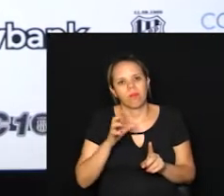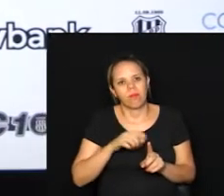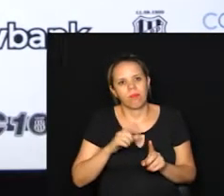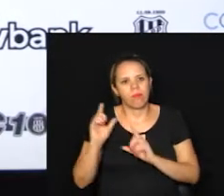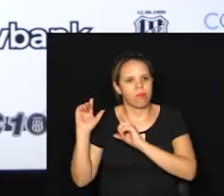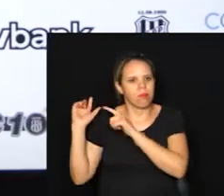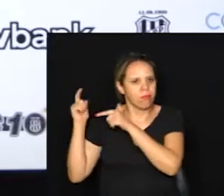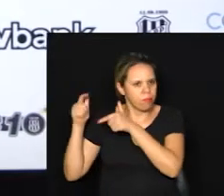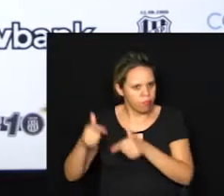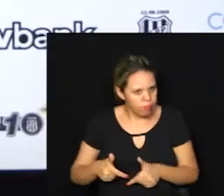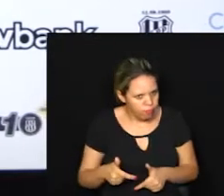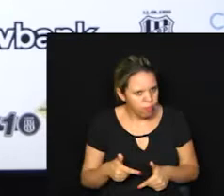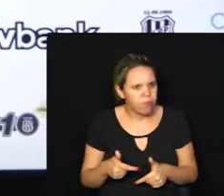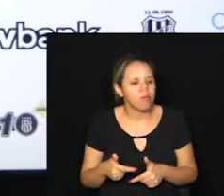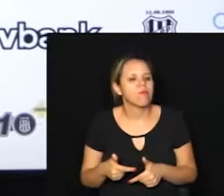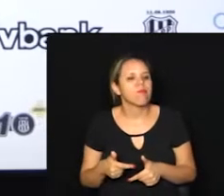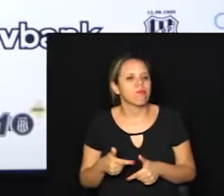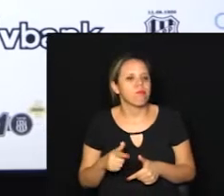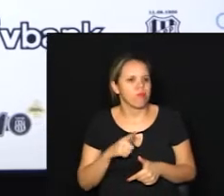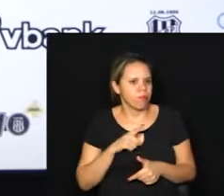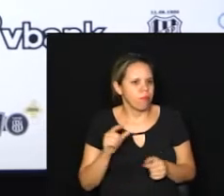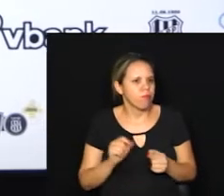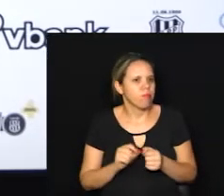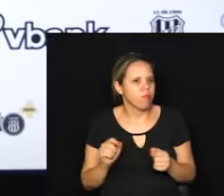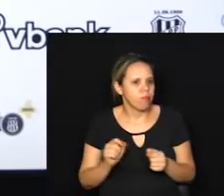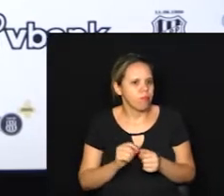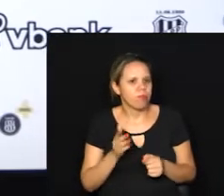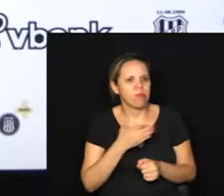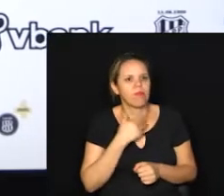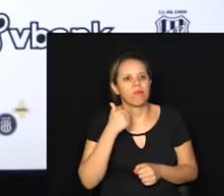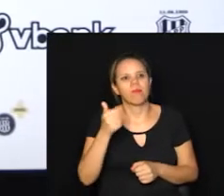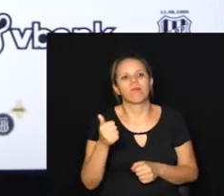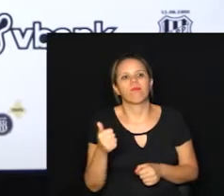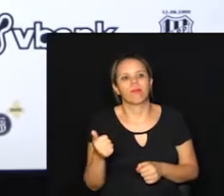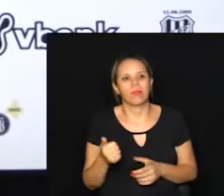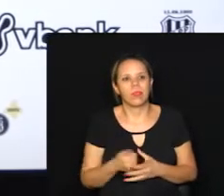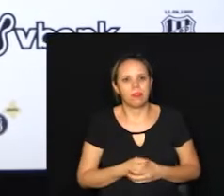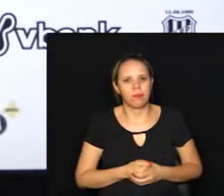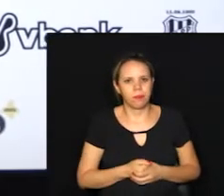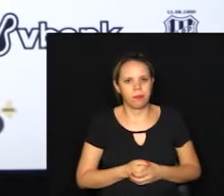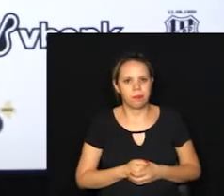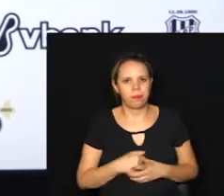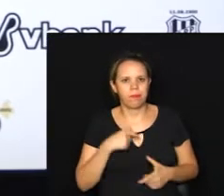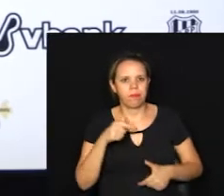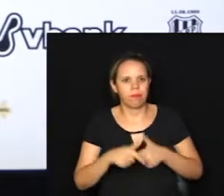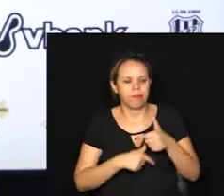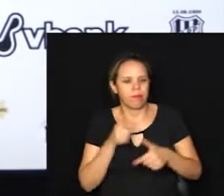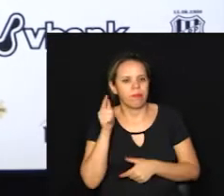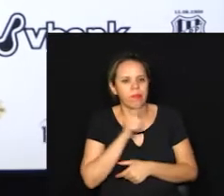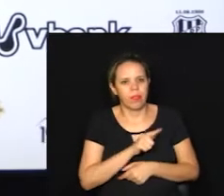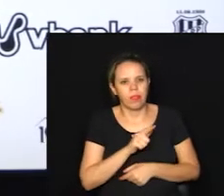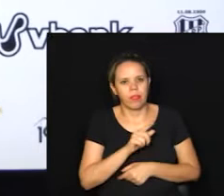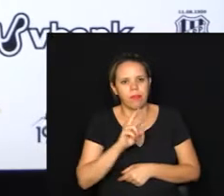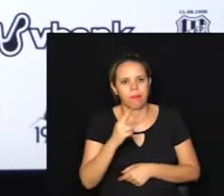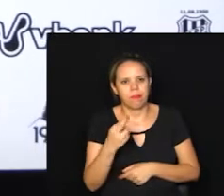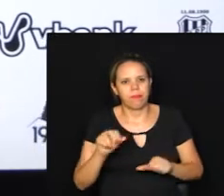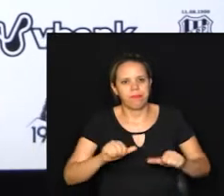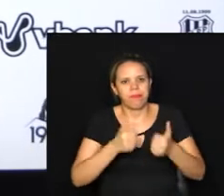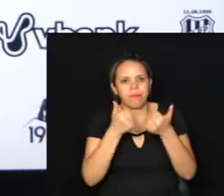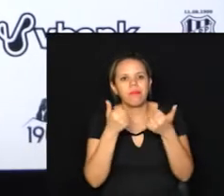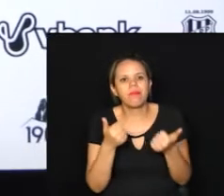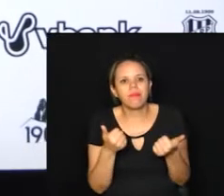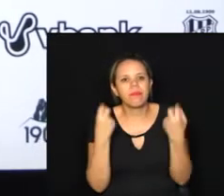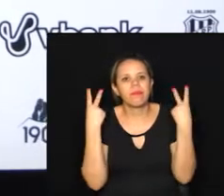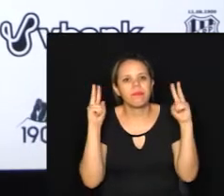clássico e nós temos que fazer o nosso melhor e trabalhar para conseguir o resultado positivo, que é